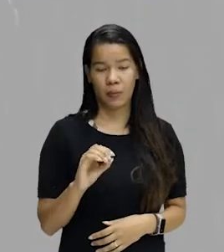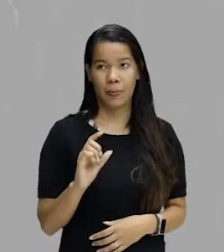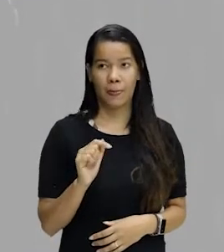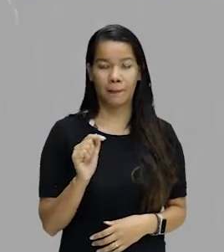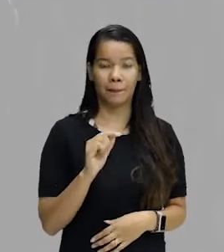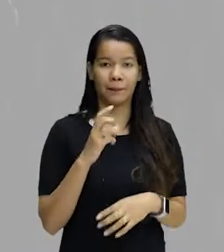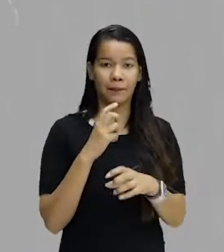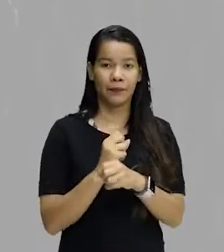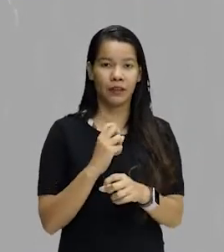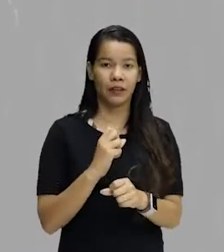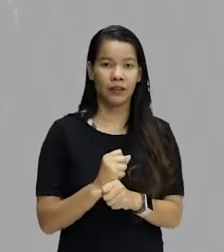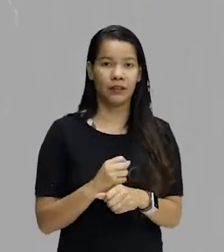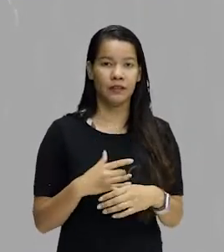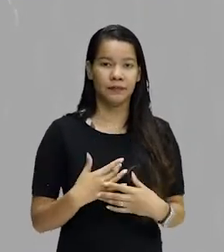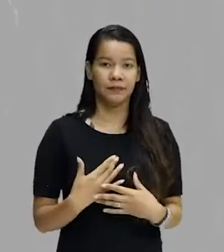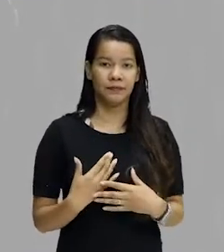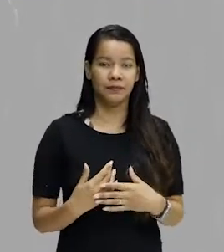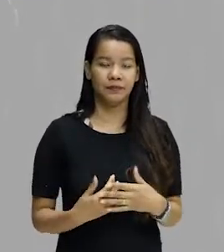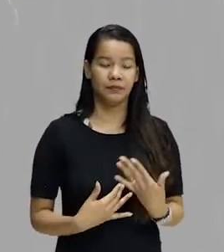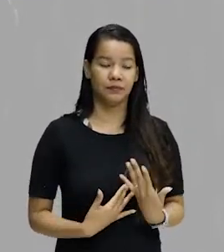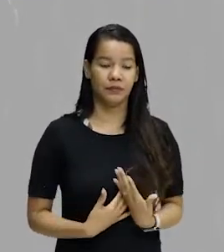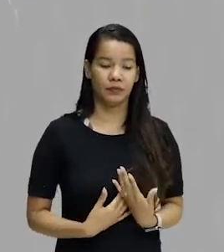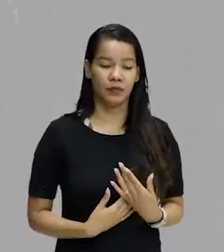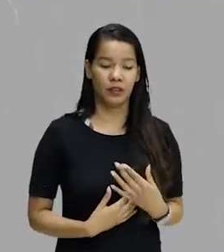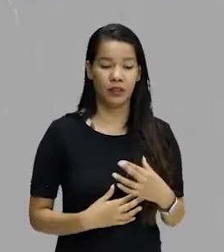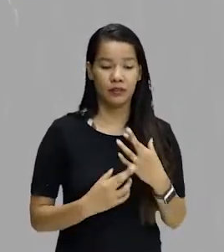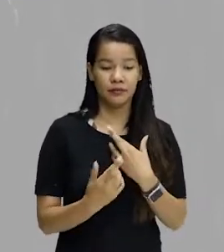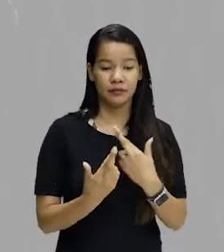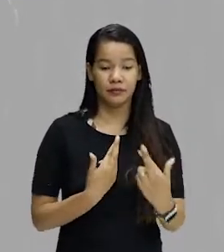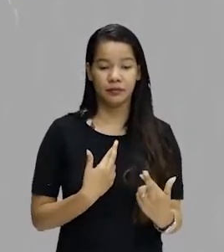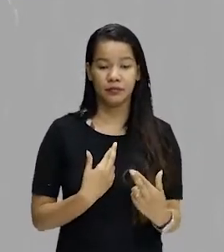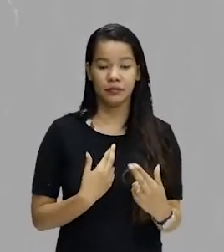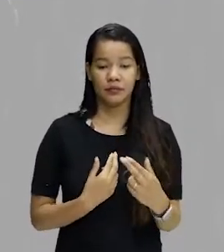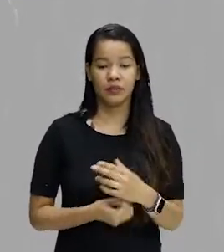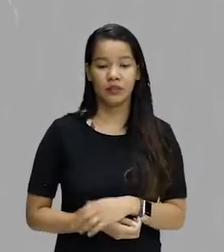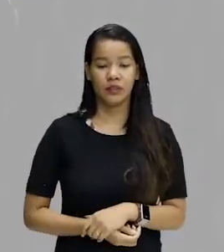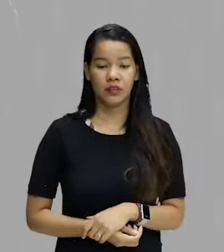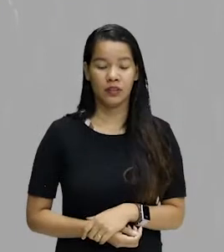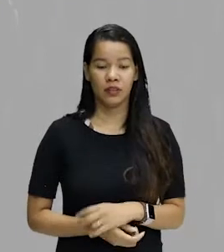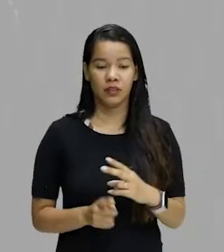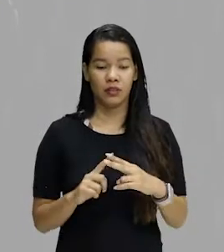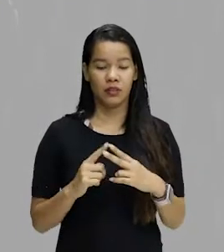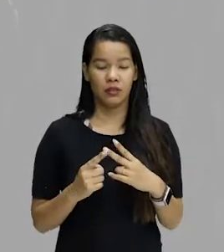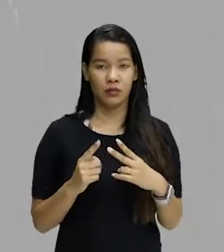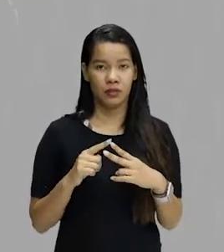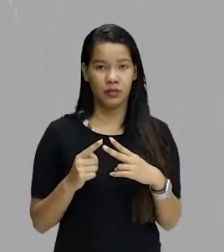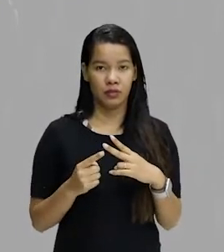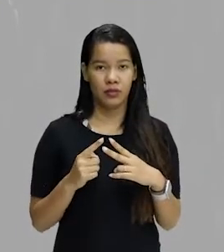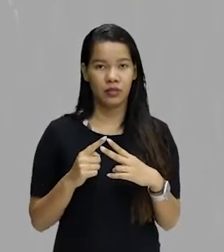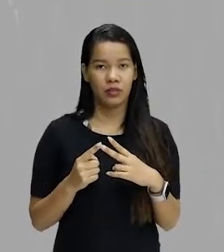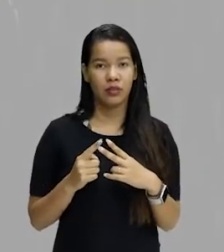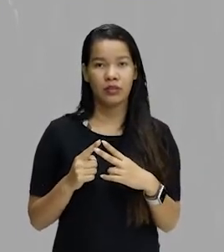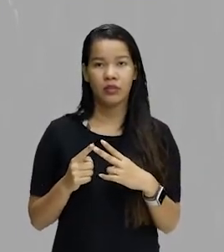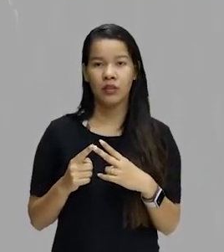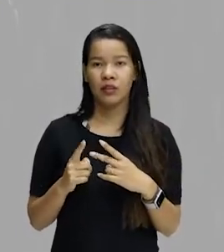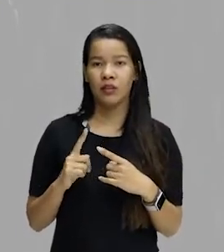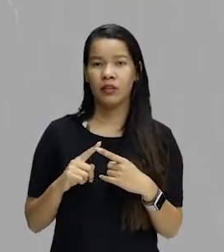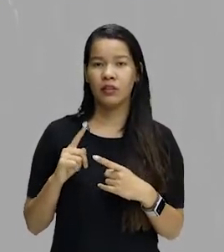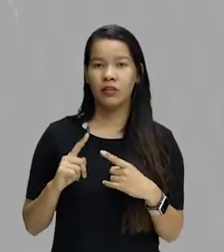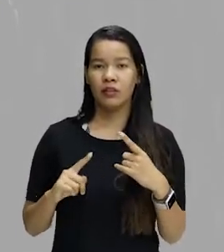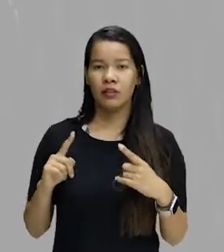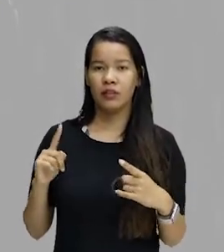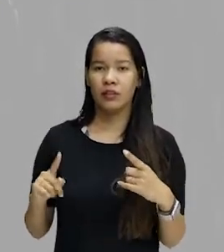Daquela insaturação. Então, no caso da reação do propeno com o hidreto de cloro, o